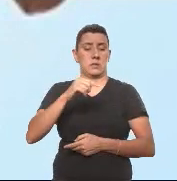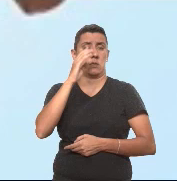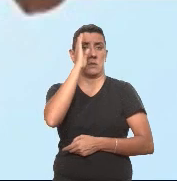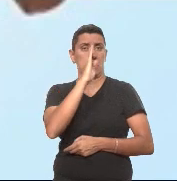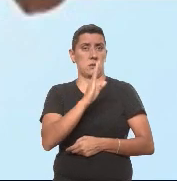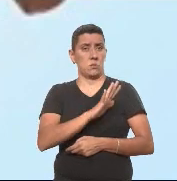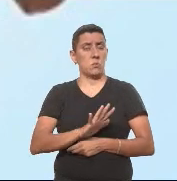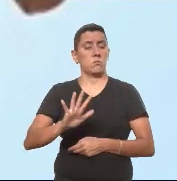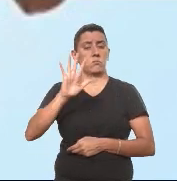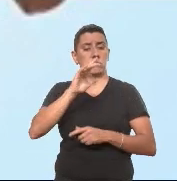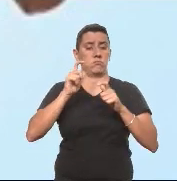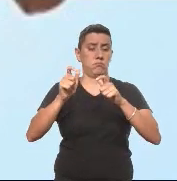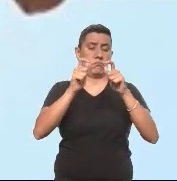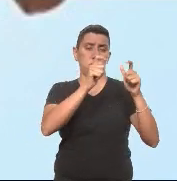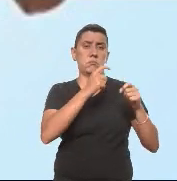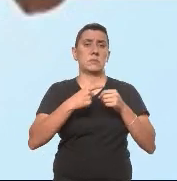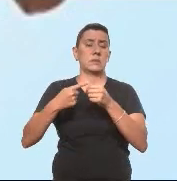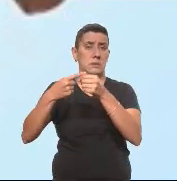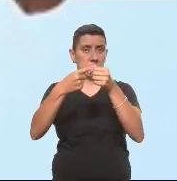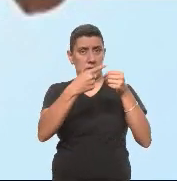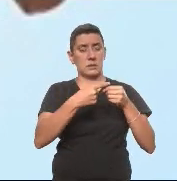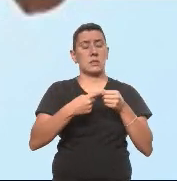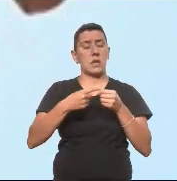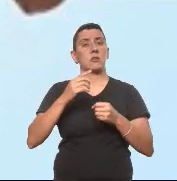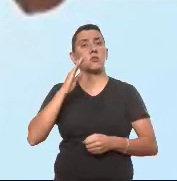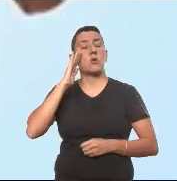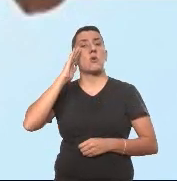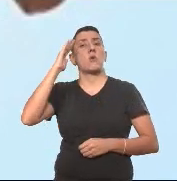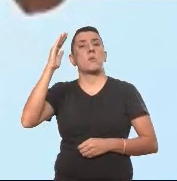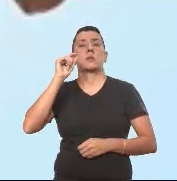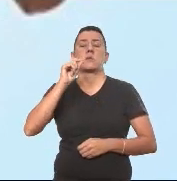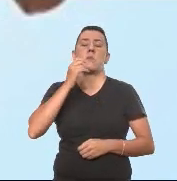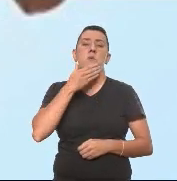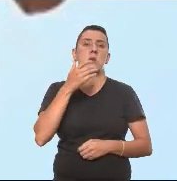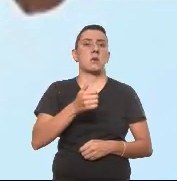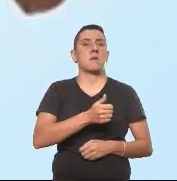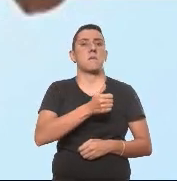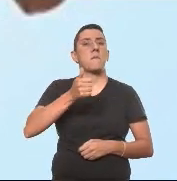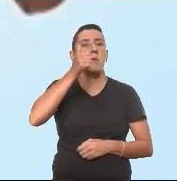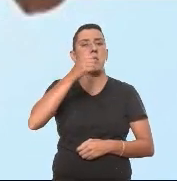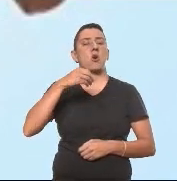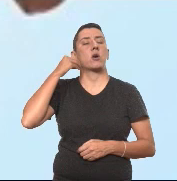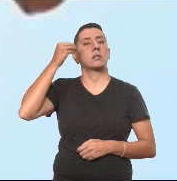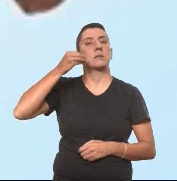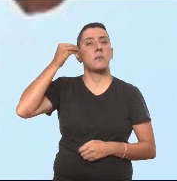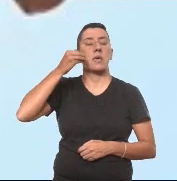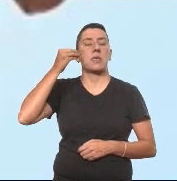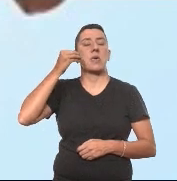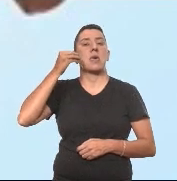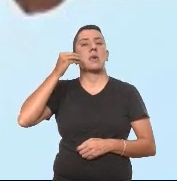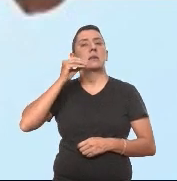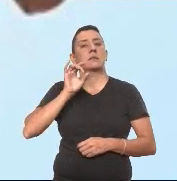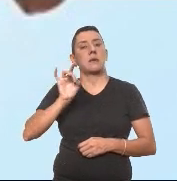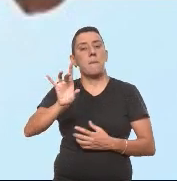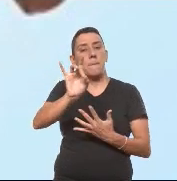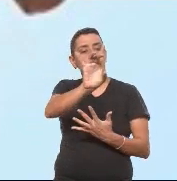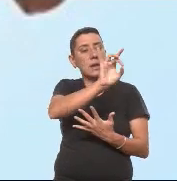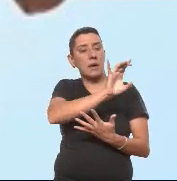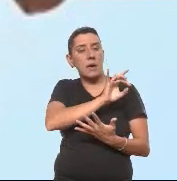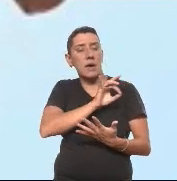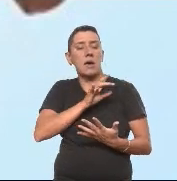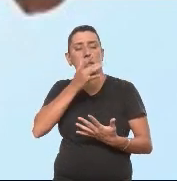insitir em todas as artes sempre buscando a melhor vivência melhor experiência para cada um